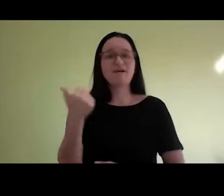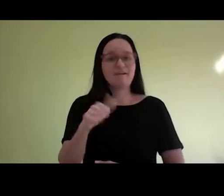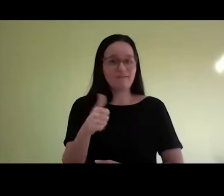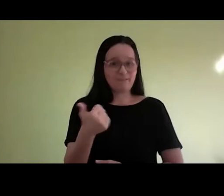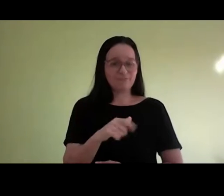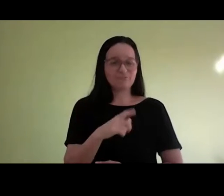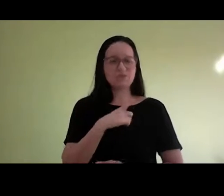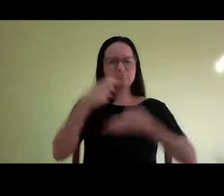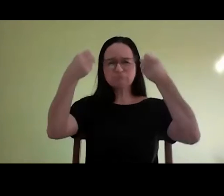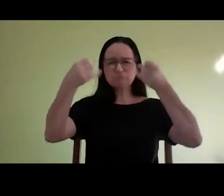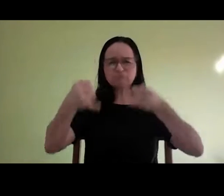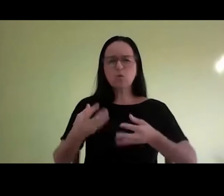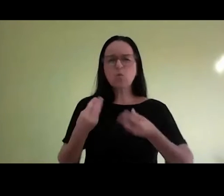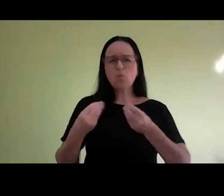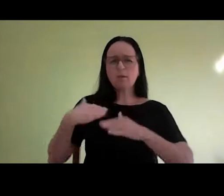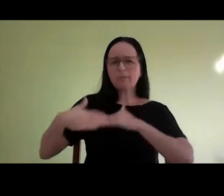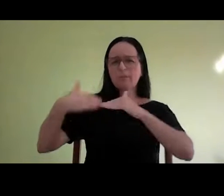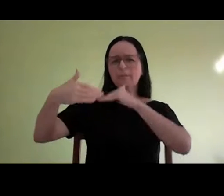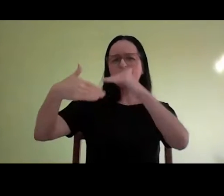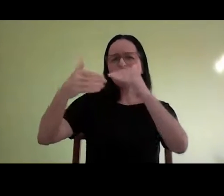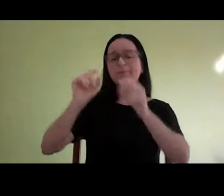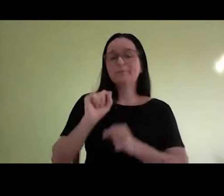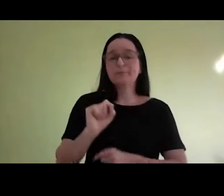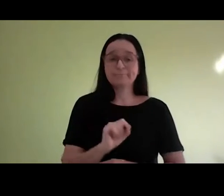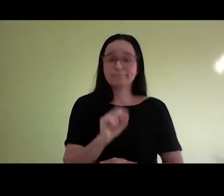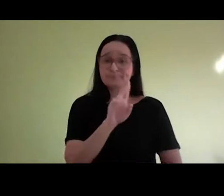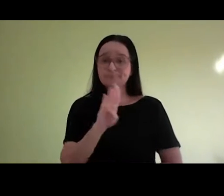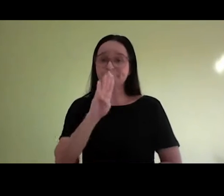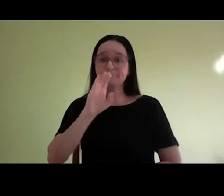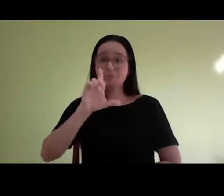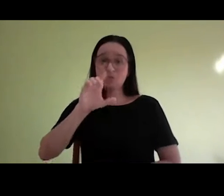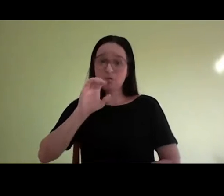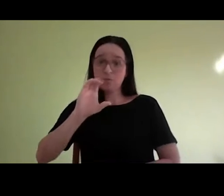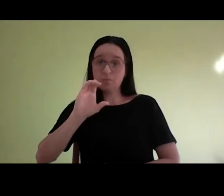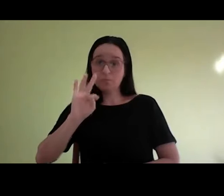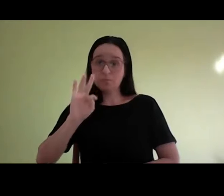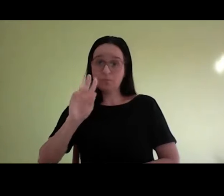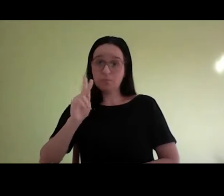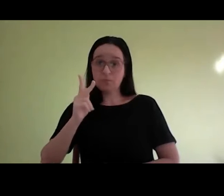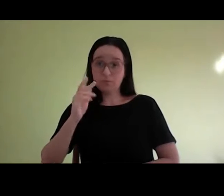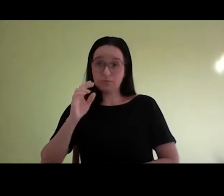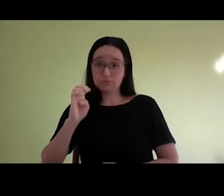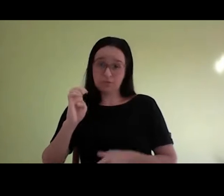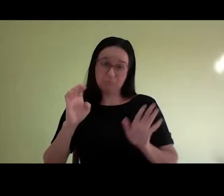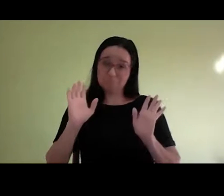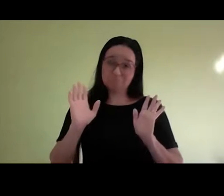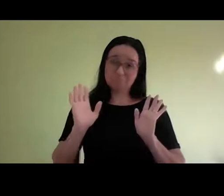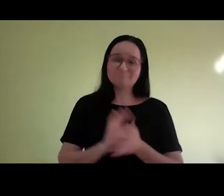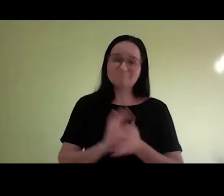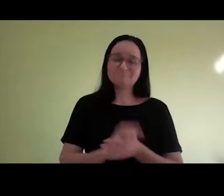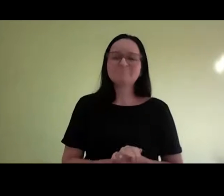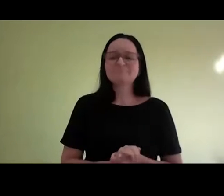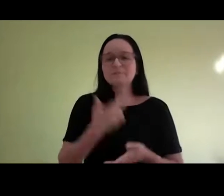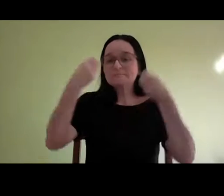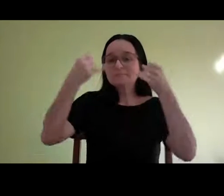carreira, que é a parte do blockchain. Então, eu também faço a liderança de soluções blockchain. Mas, antes de eu começar a